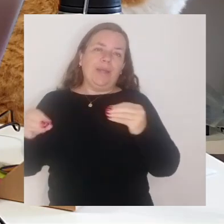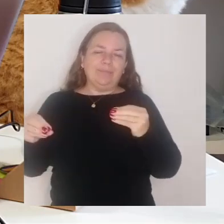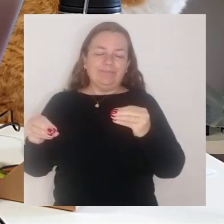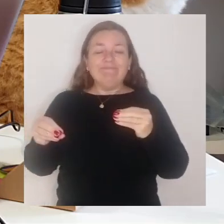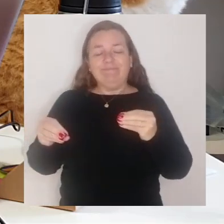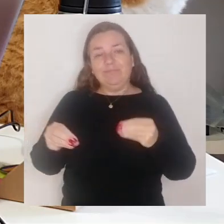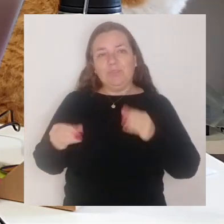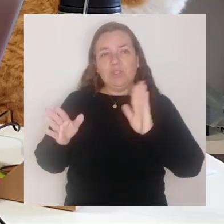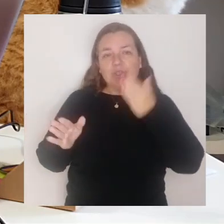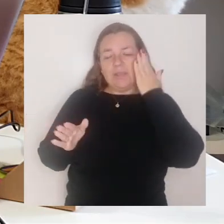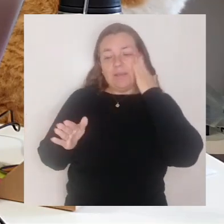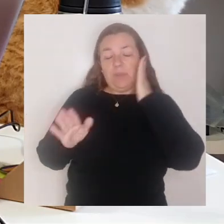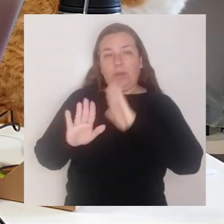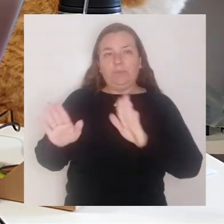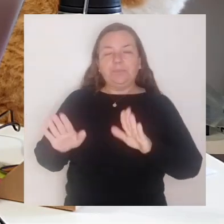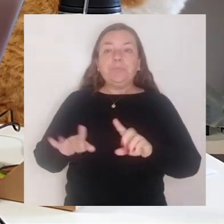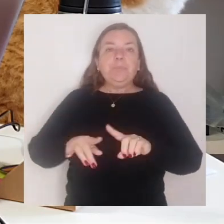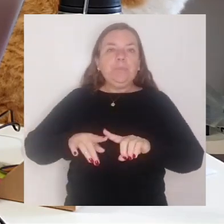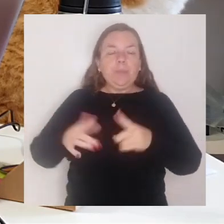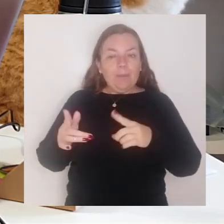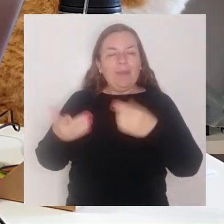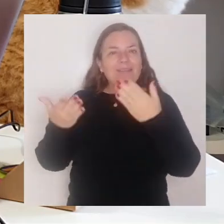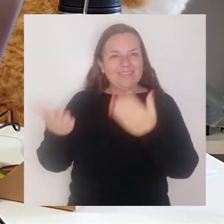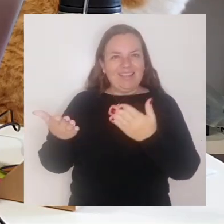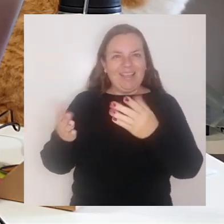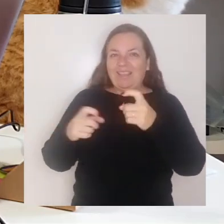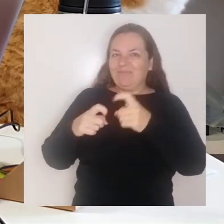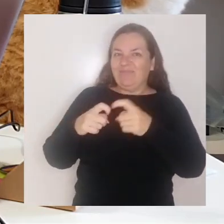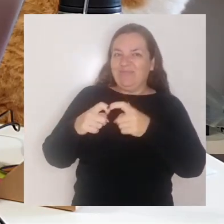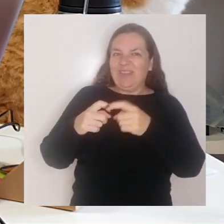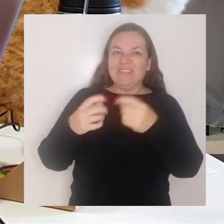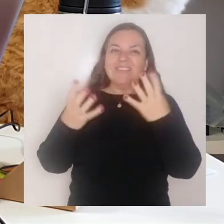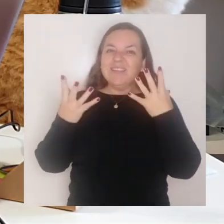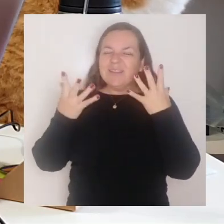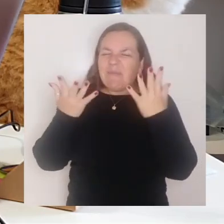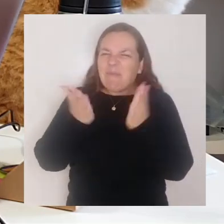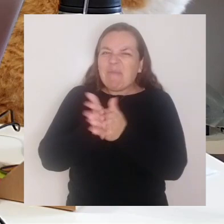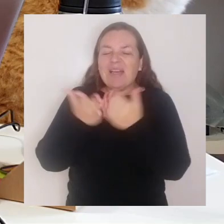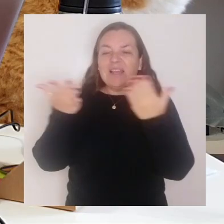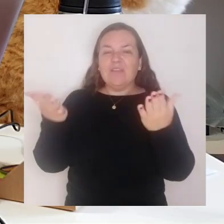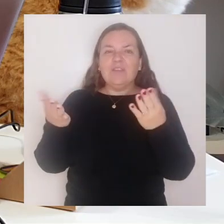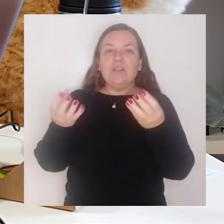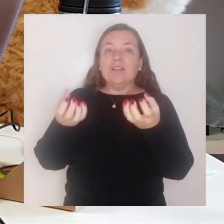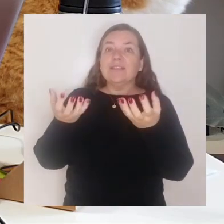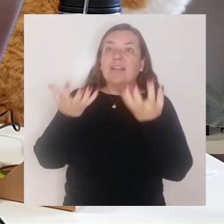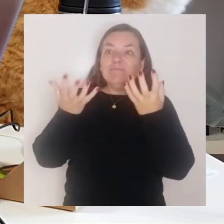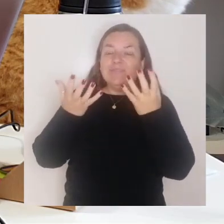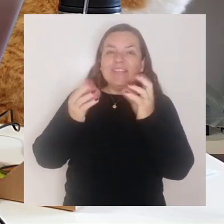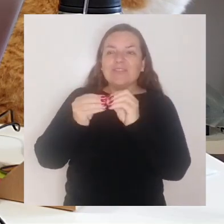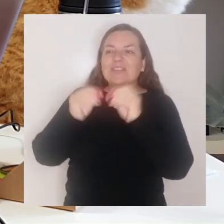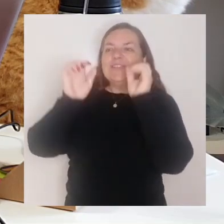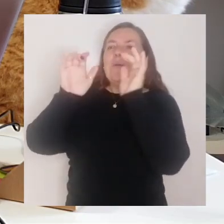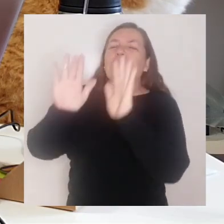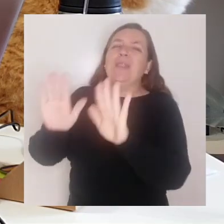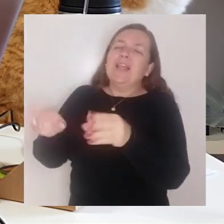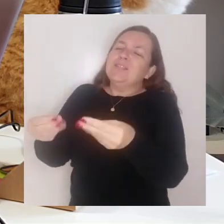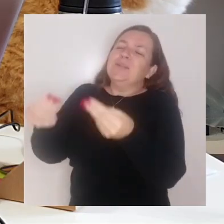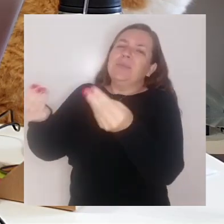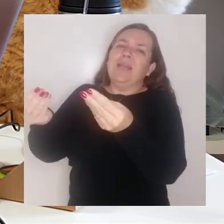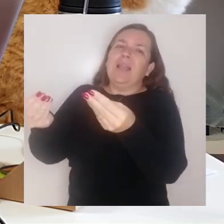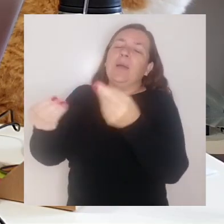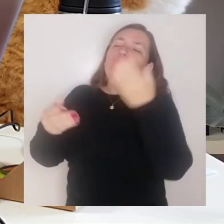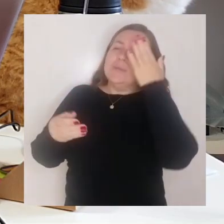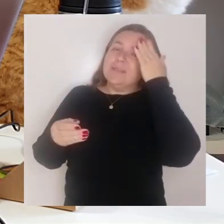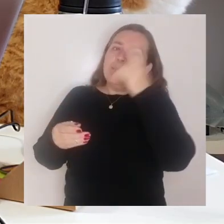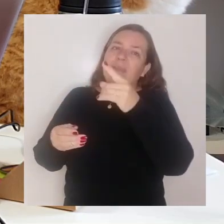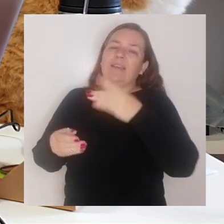era um paciente em estado terminal. E a Lujan, uma médica cheia de sensibilidade, resolveu fazer essa homenagem para a dona Rogéria, porque ela descobriu